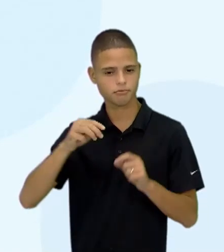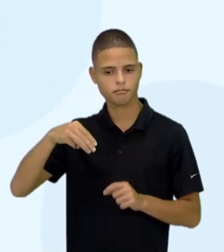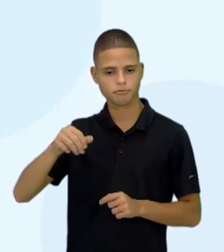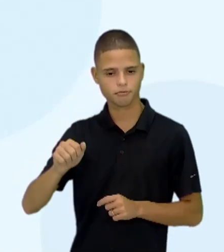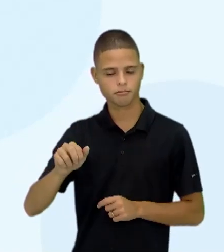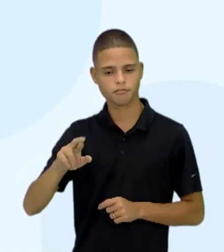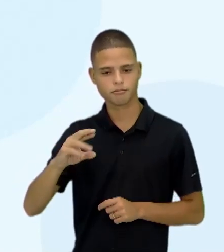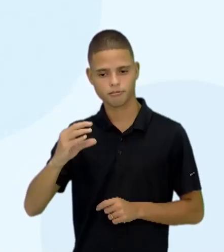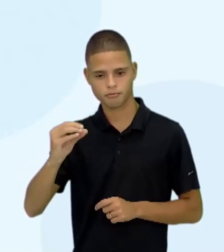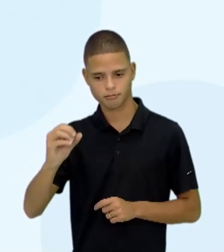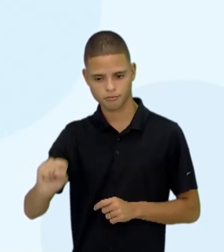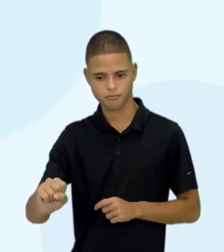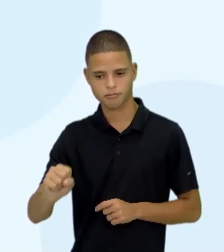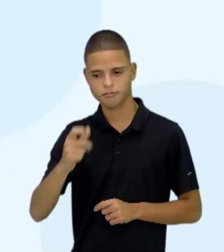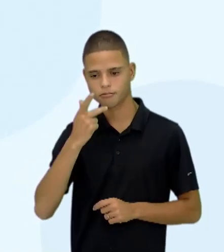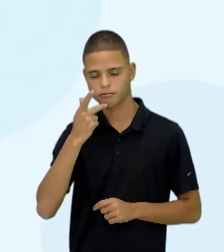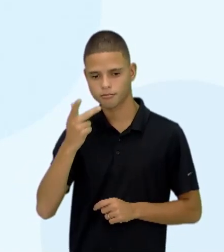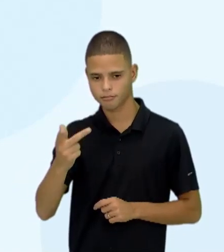mencionou.